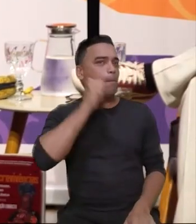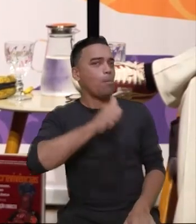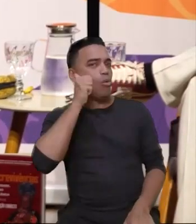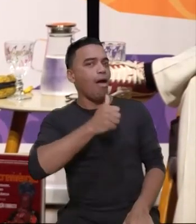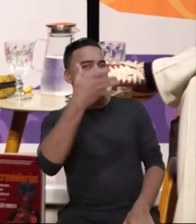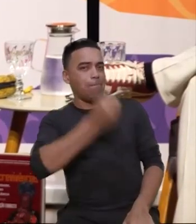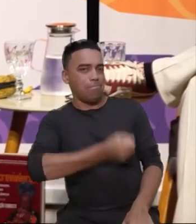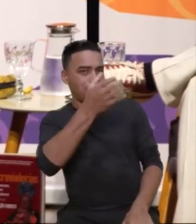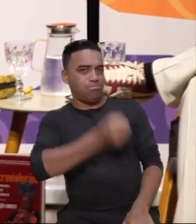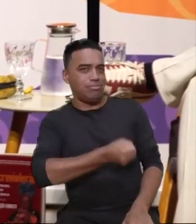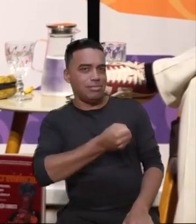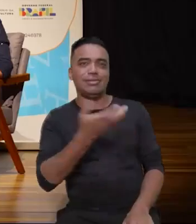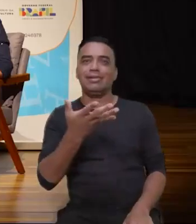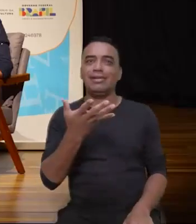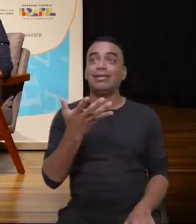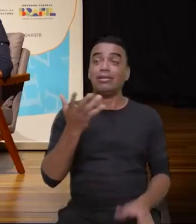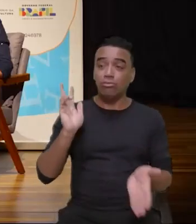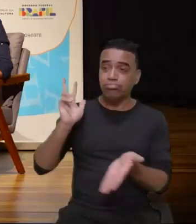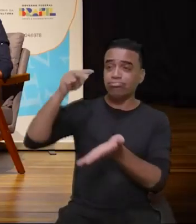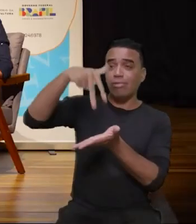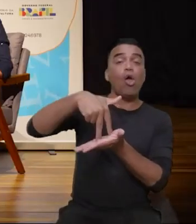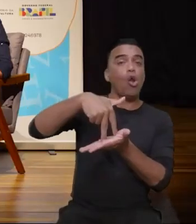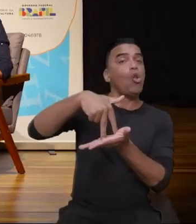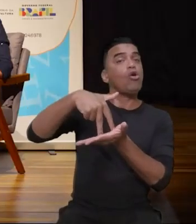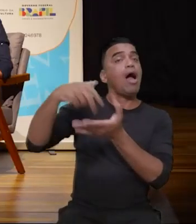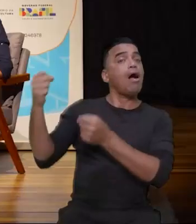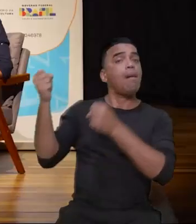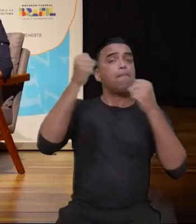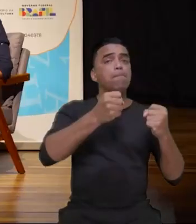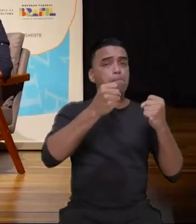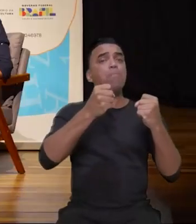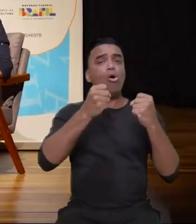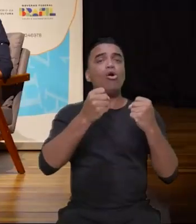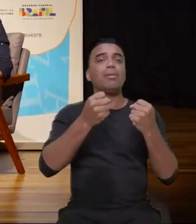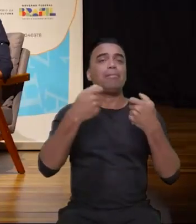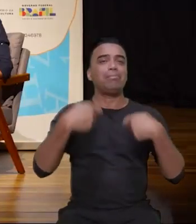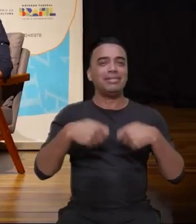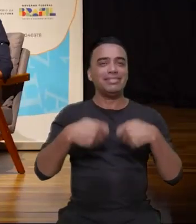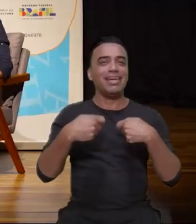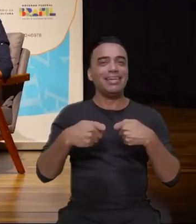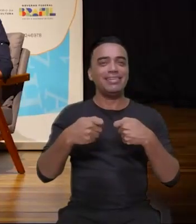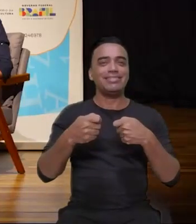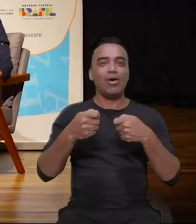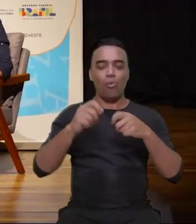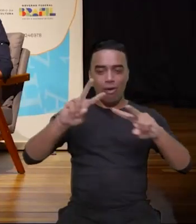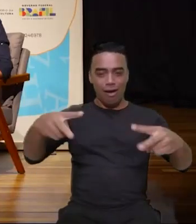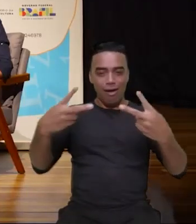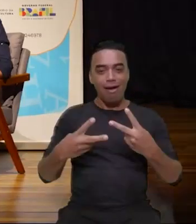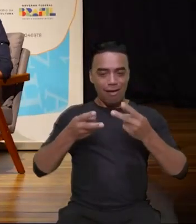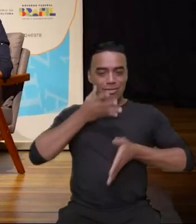mulheres brancas que estão no lugar do poder precisam escutar as nossas